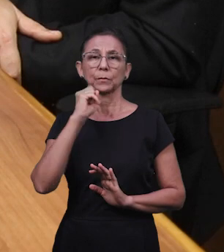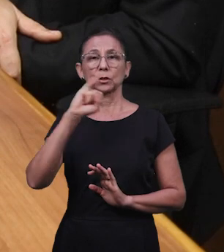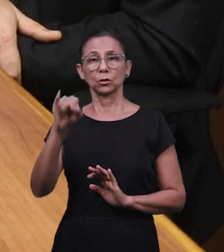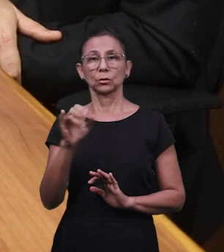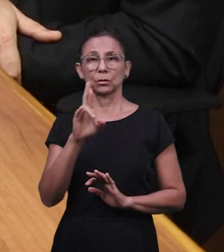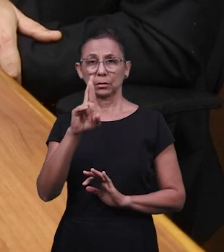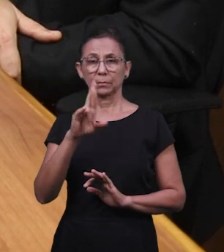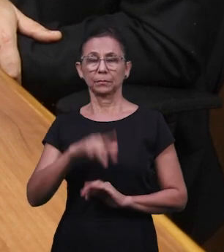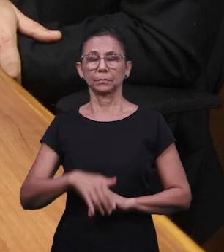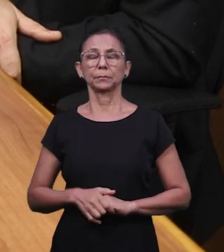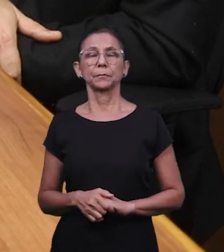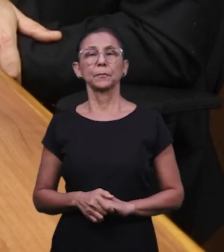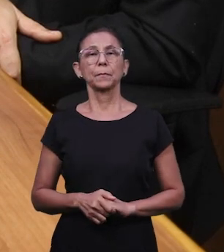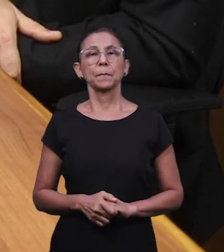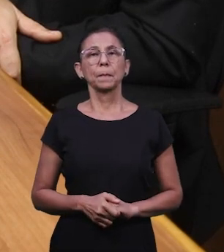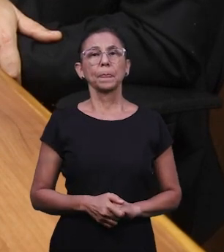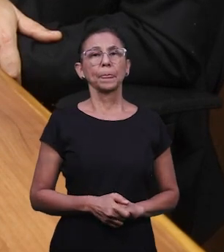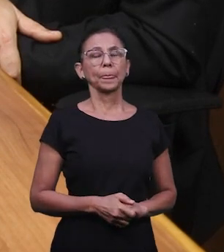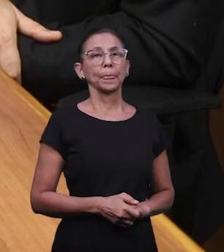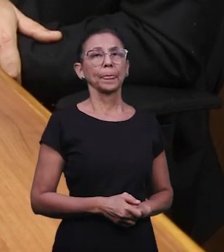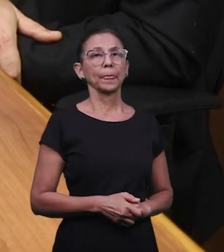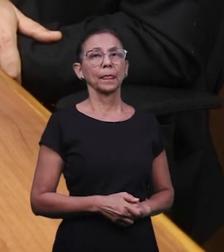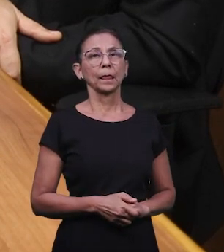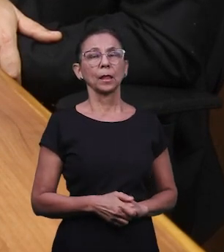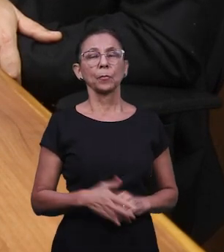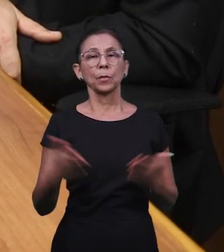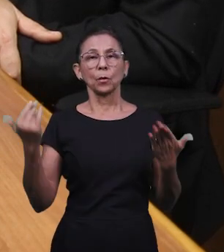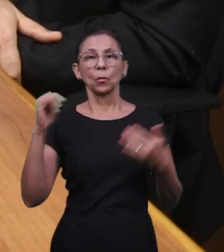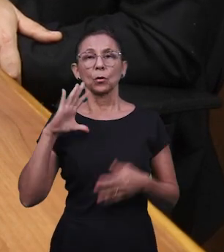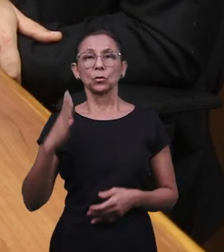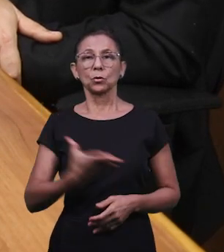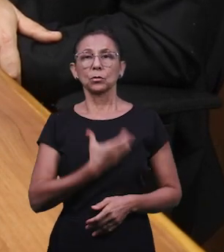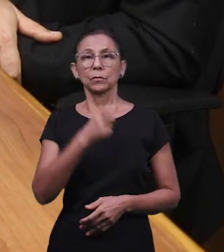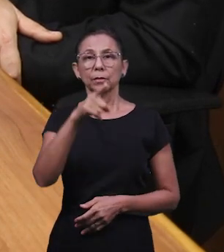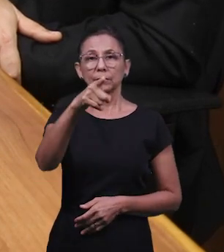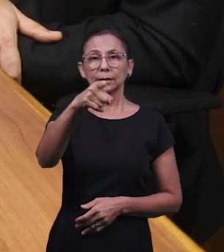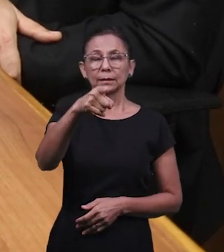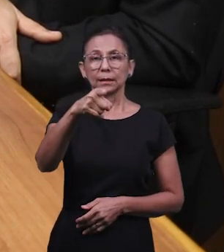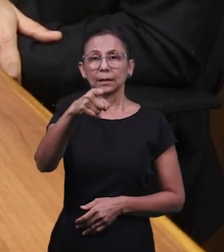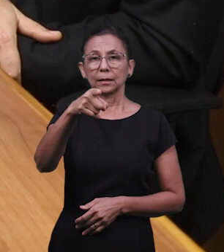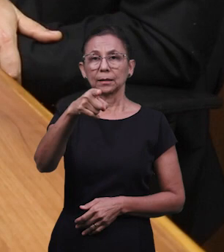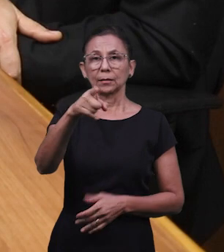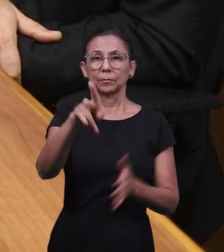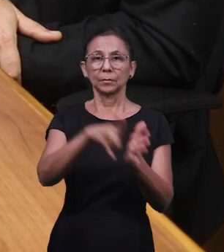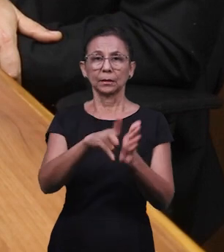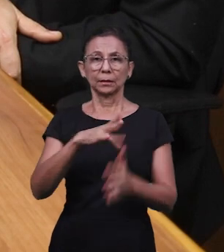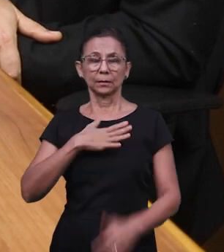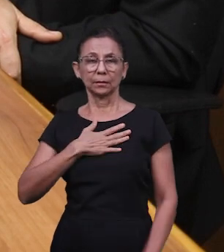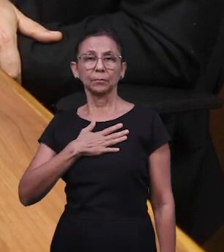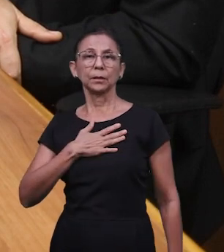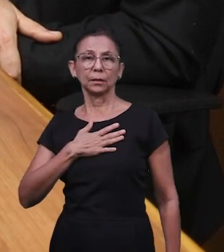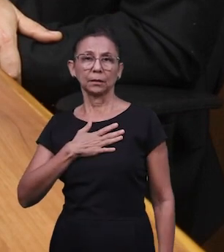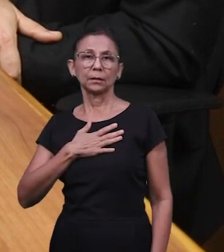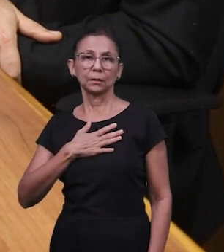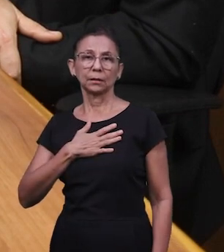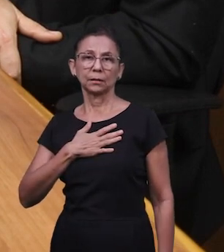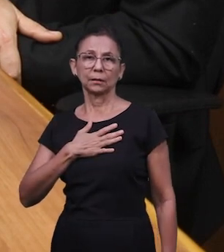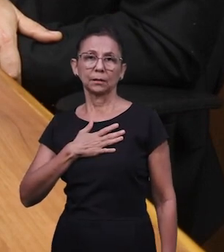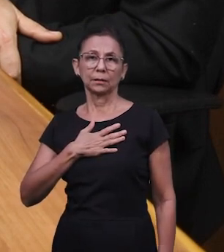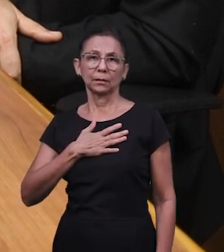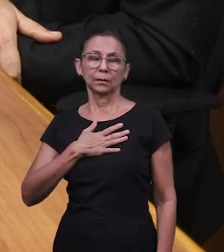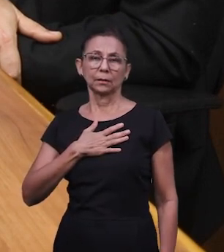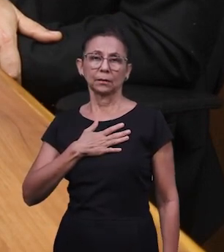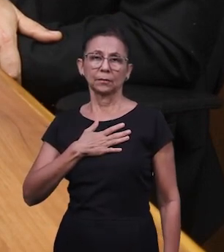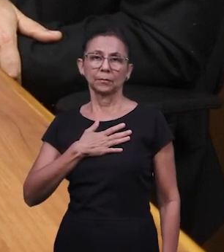Jeremias, dizendo assim, eu hoje te remi, tu és meu. Então ele pregou dizendo